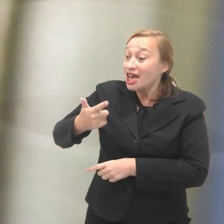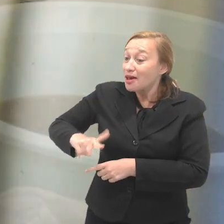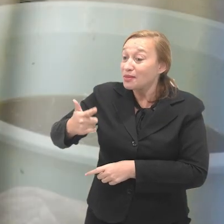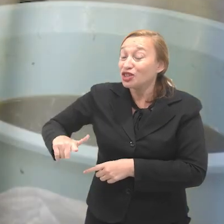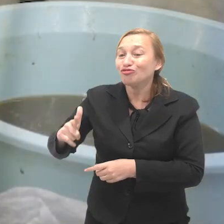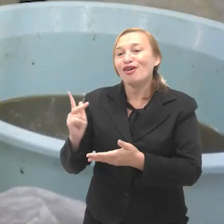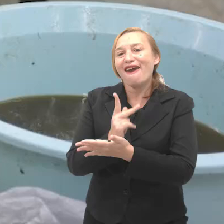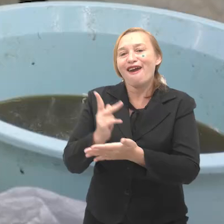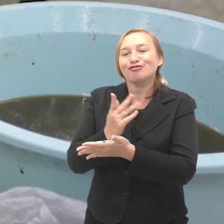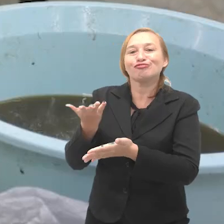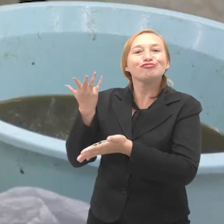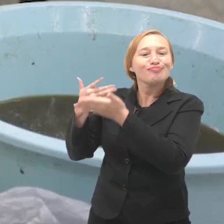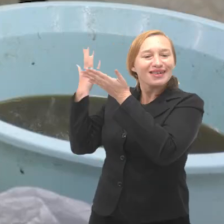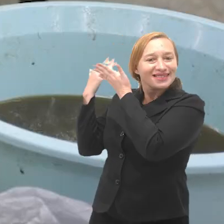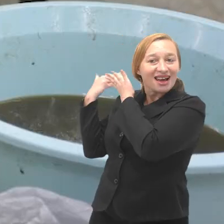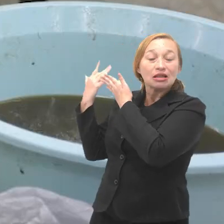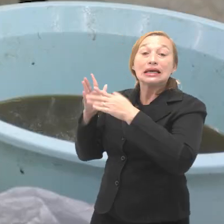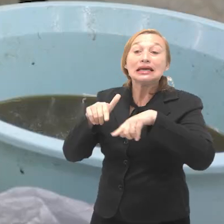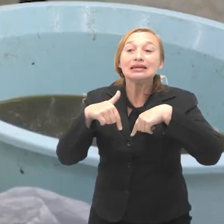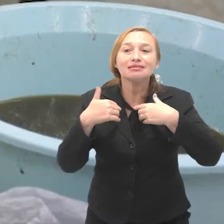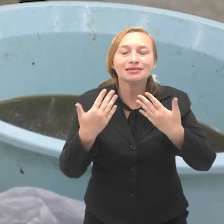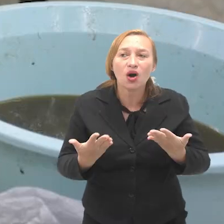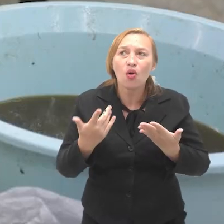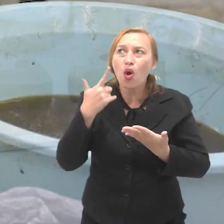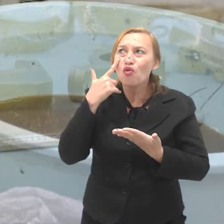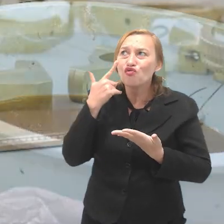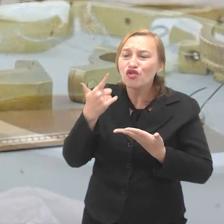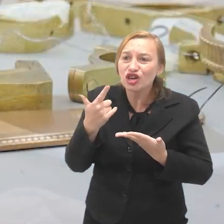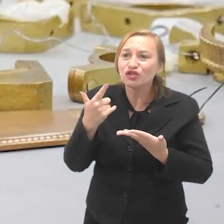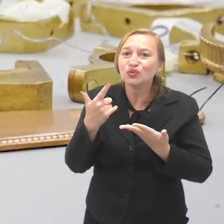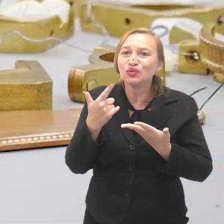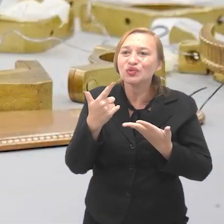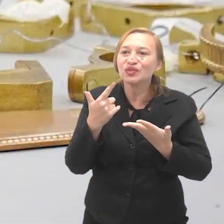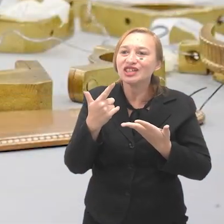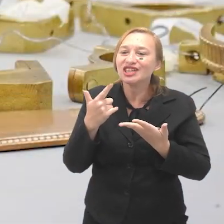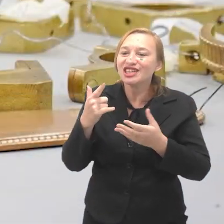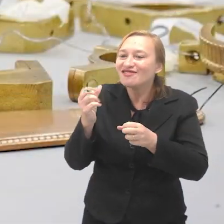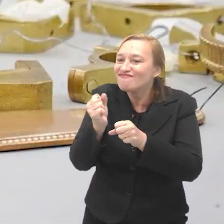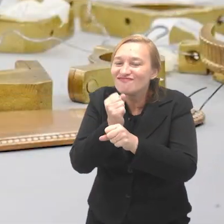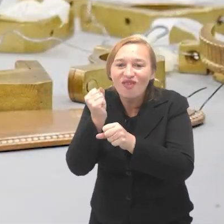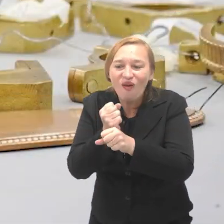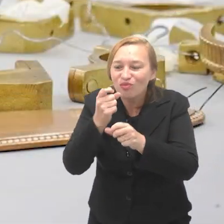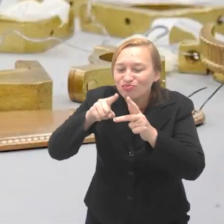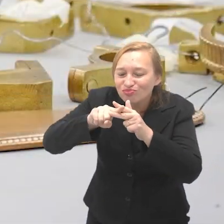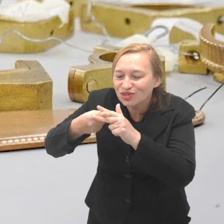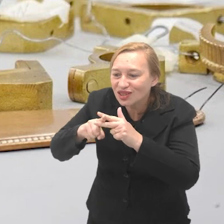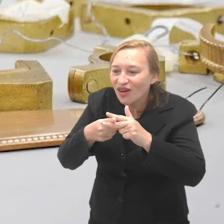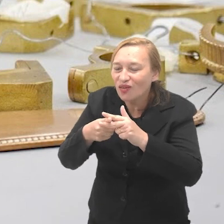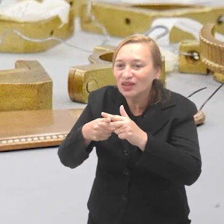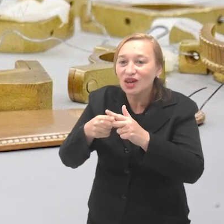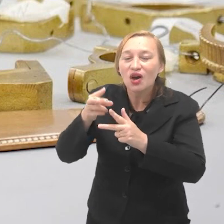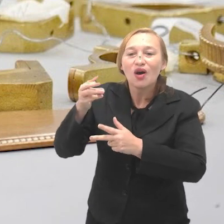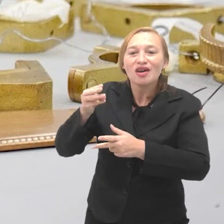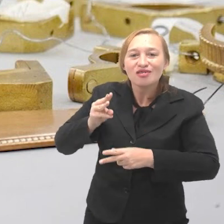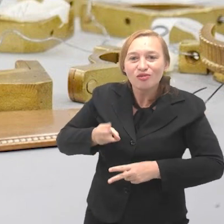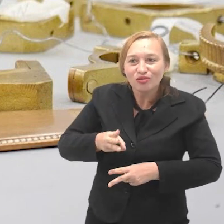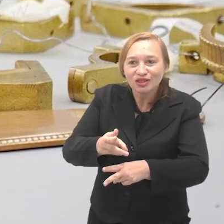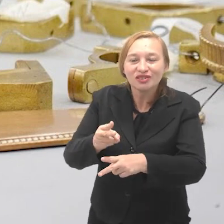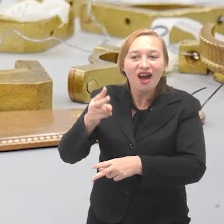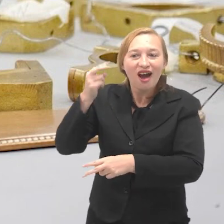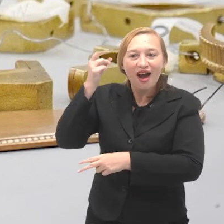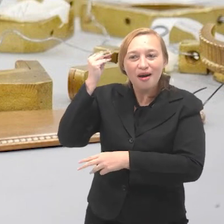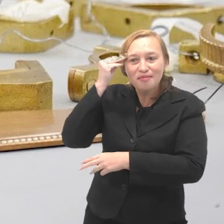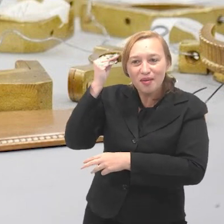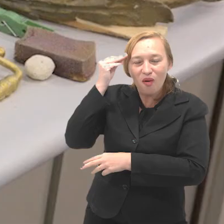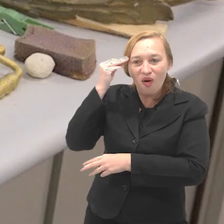acaba repetindo erros do passado. Então, assim, eu vejo que em restaurar e manter a nossa